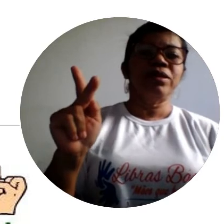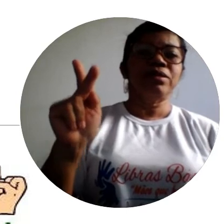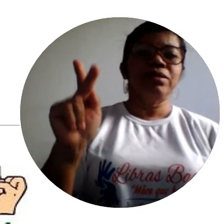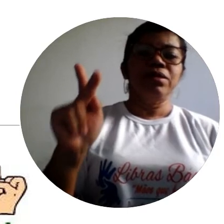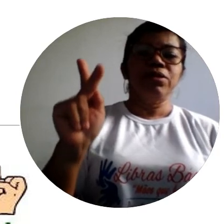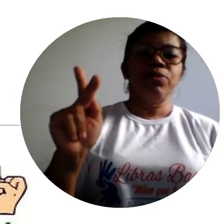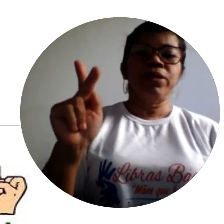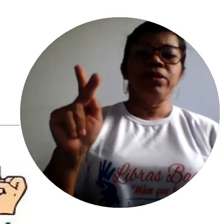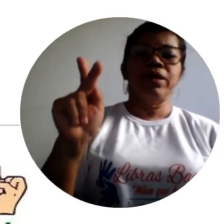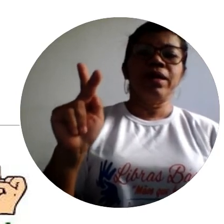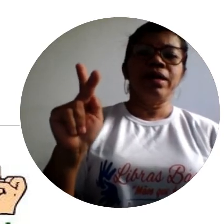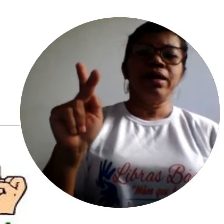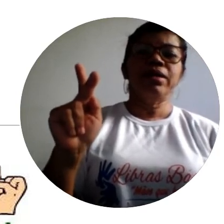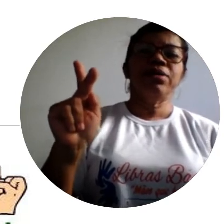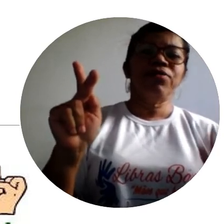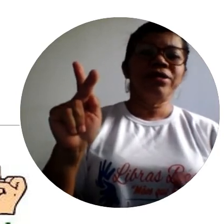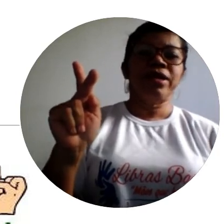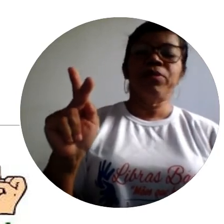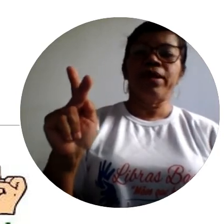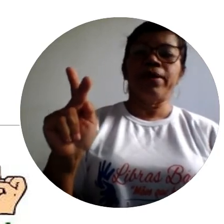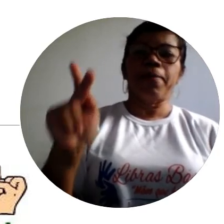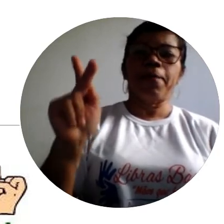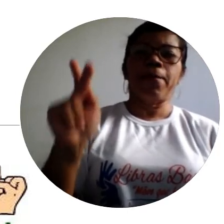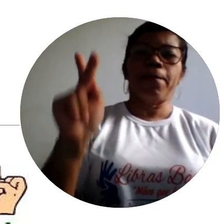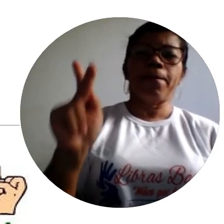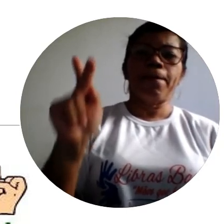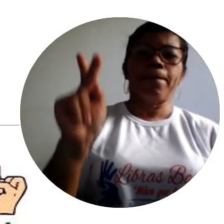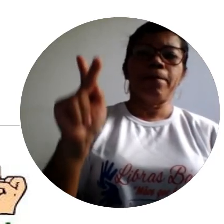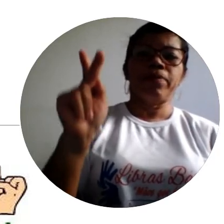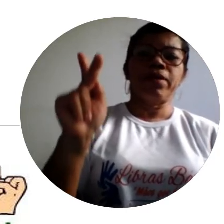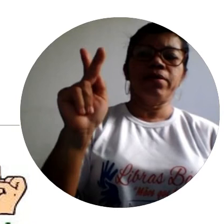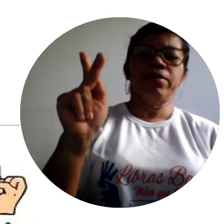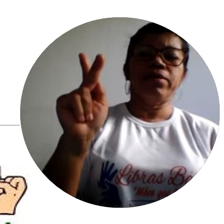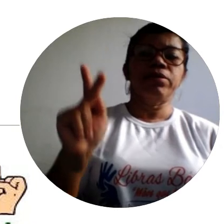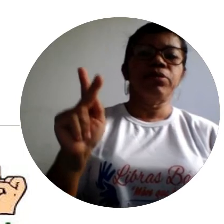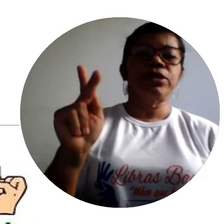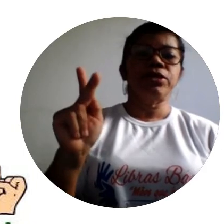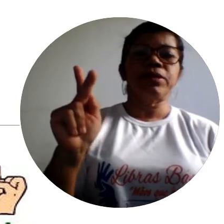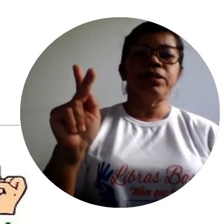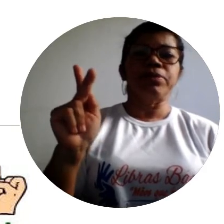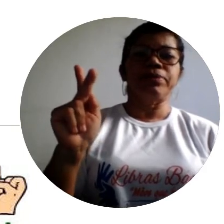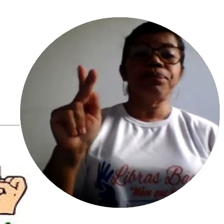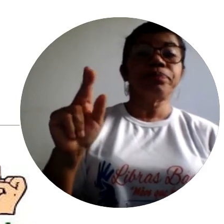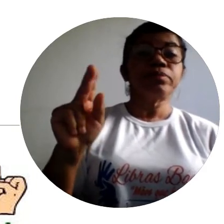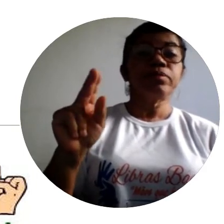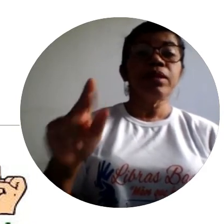dito antes, eu pulei o H e fui direto pro K. Ó, tá? Puladinha pra